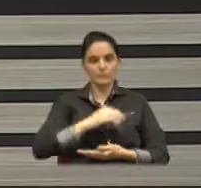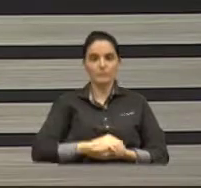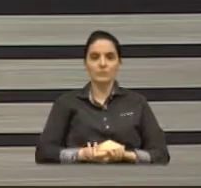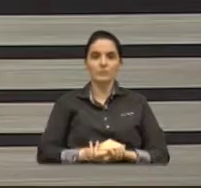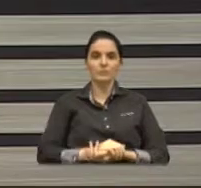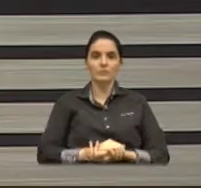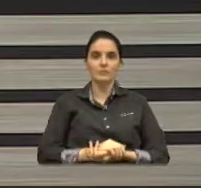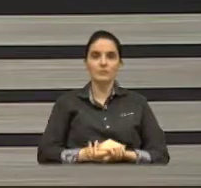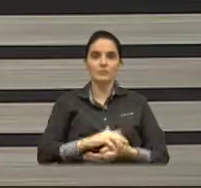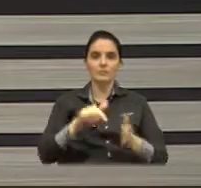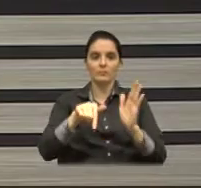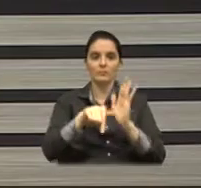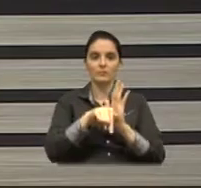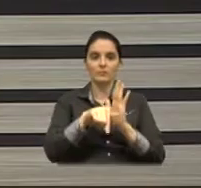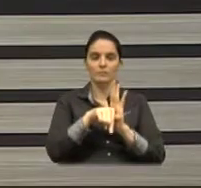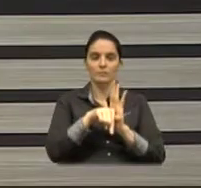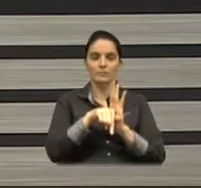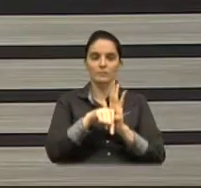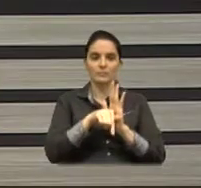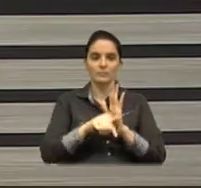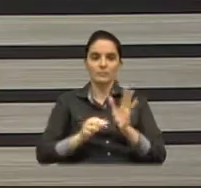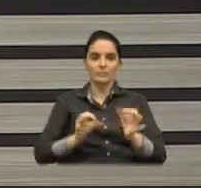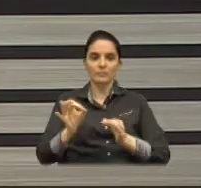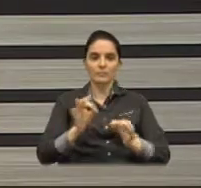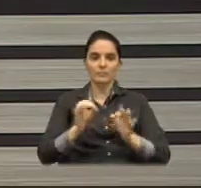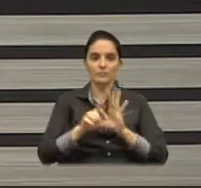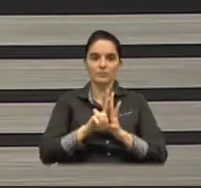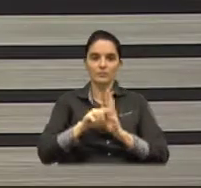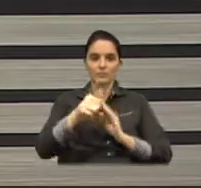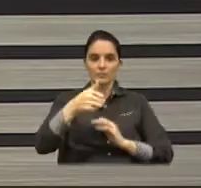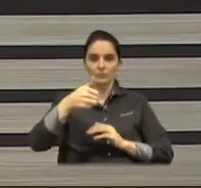Item 7 da pauta. Projeto de lei